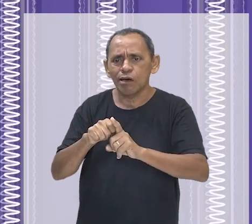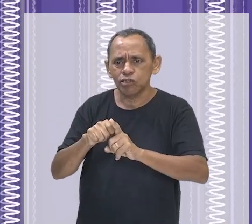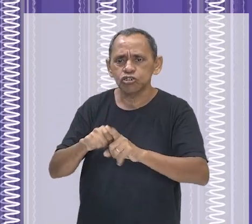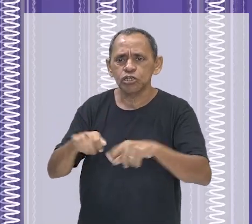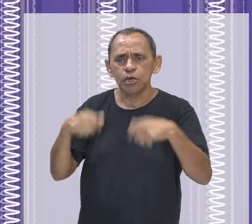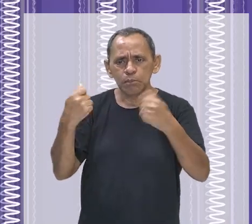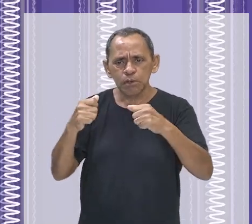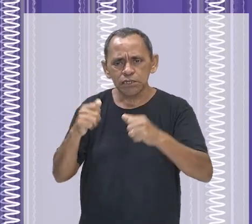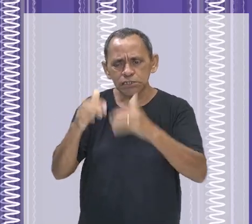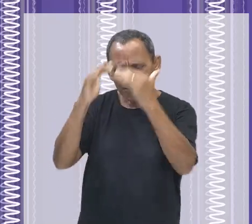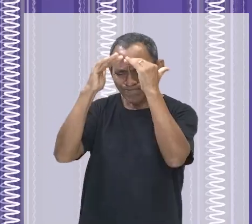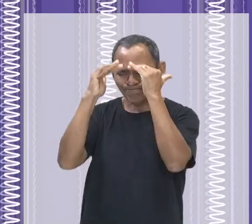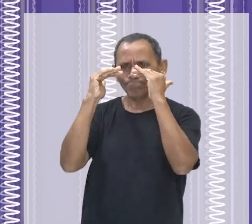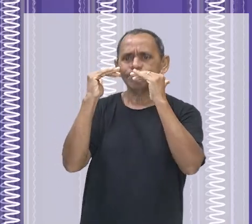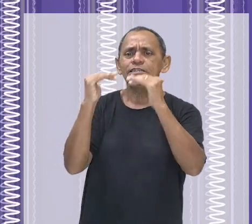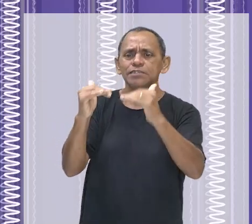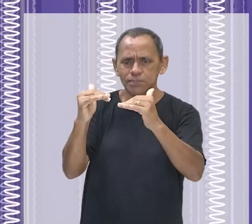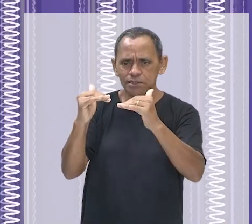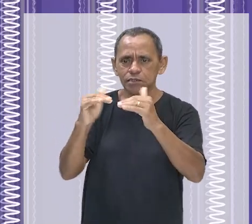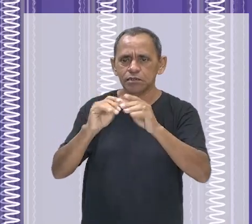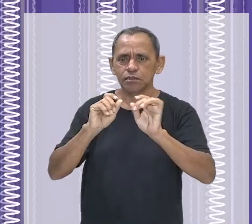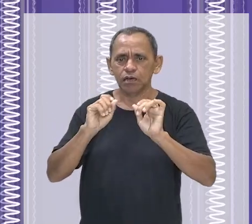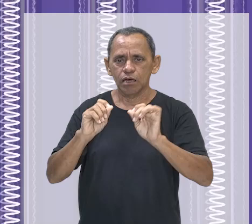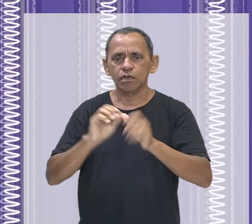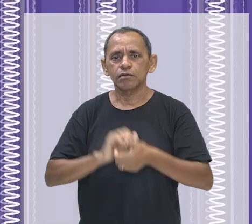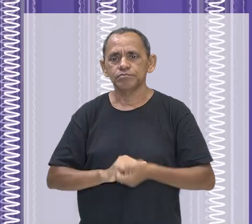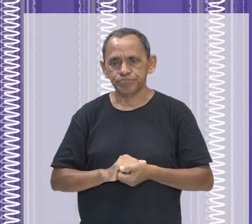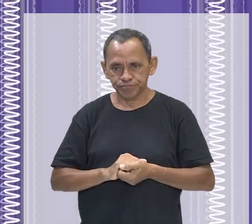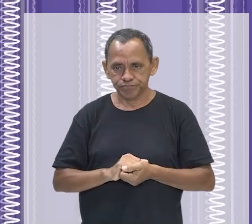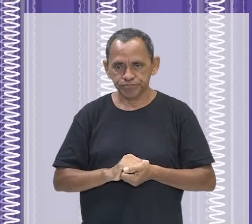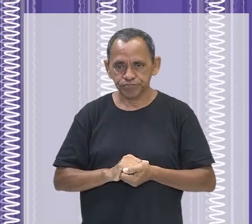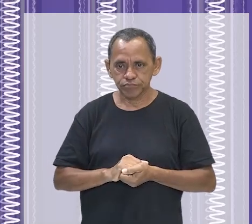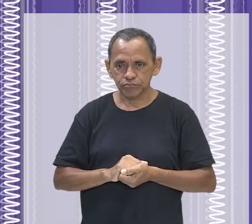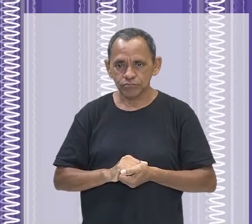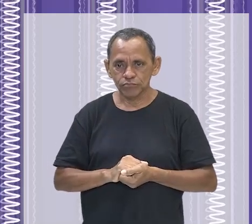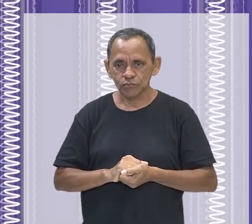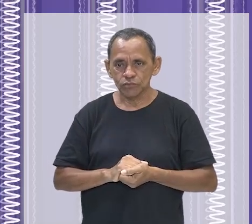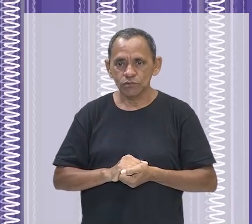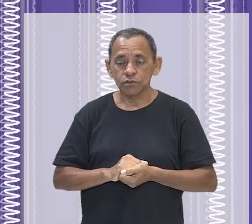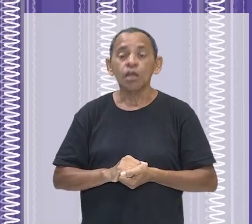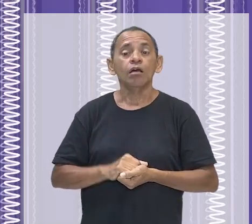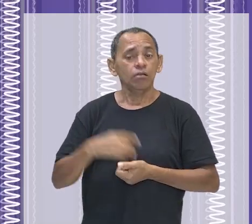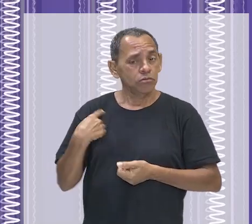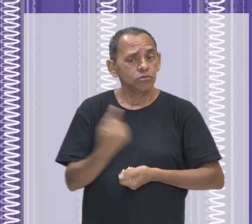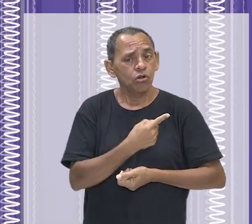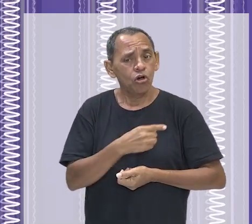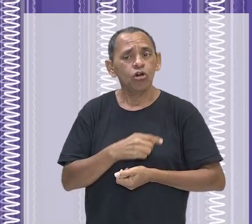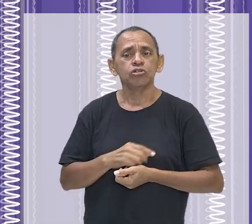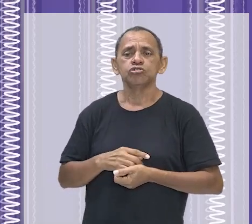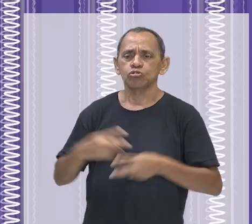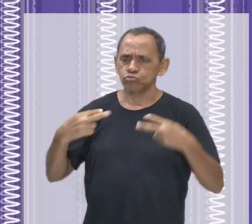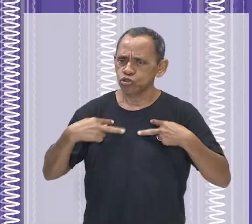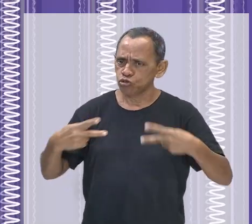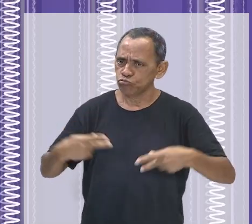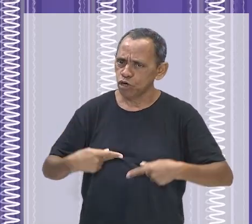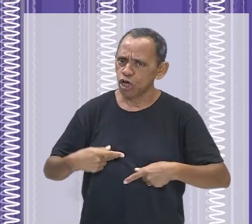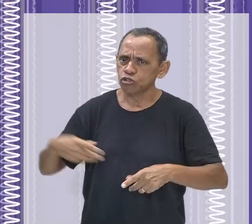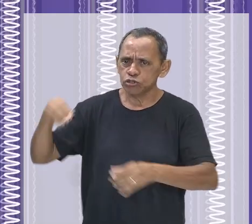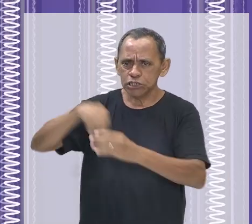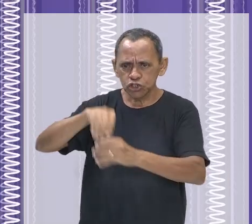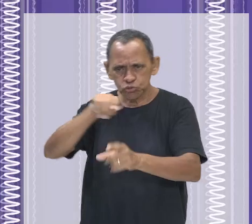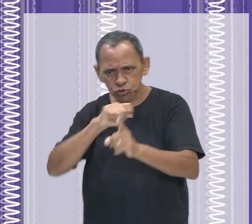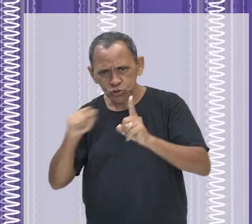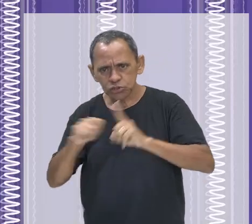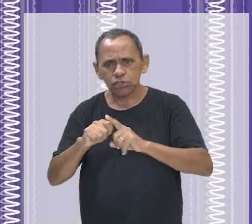colunas que são necessárias para que nós, como seres humanos, como sociedade, possamos ter uma boa convivência. Agora eu